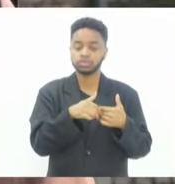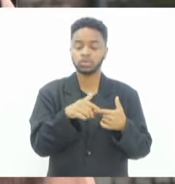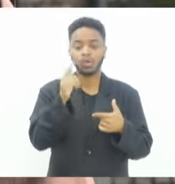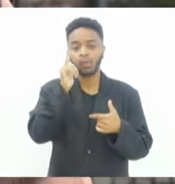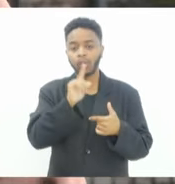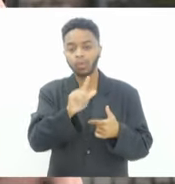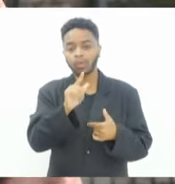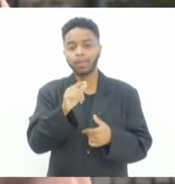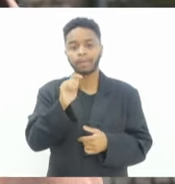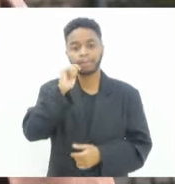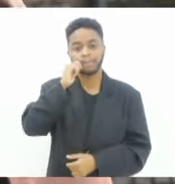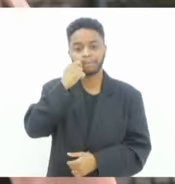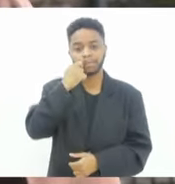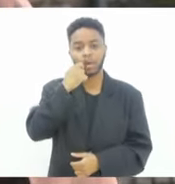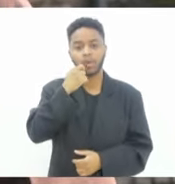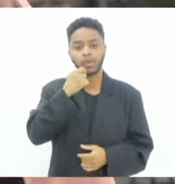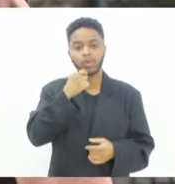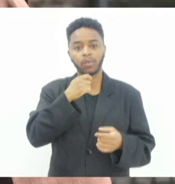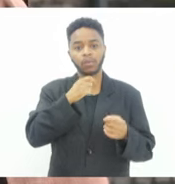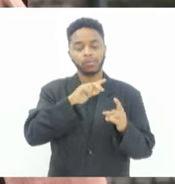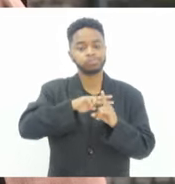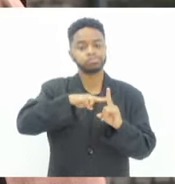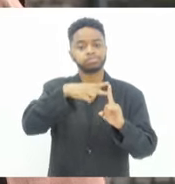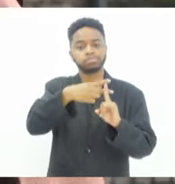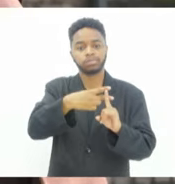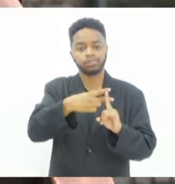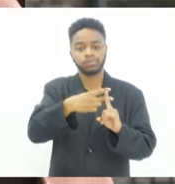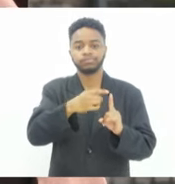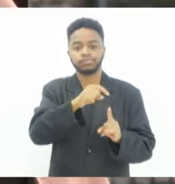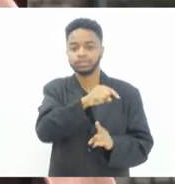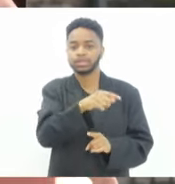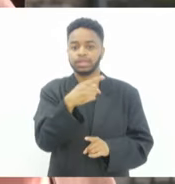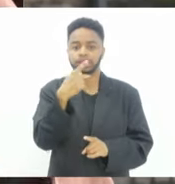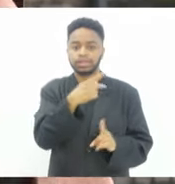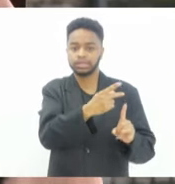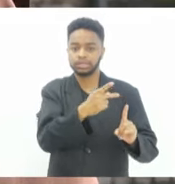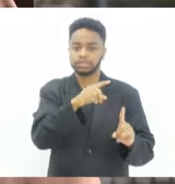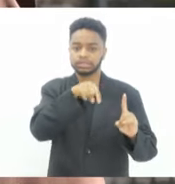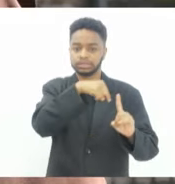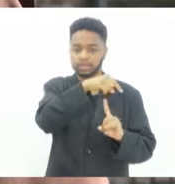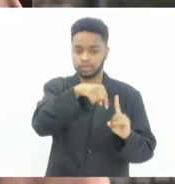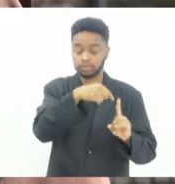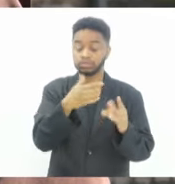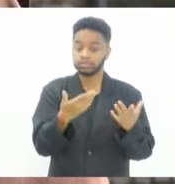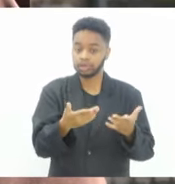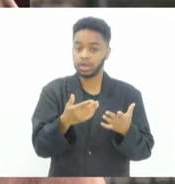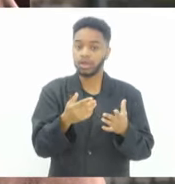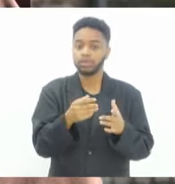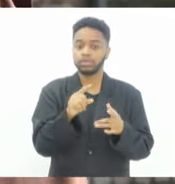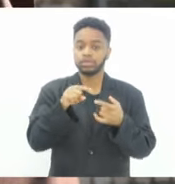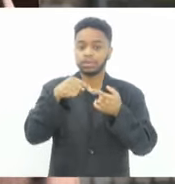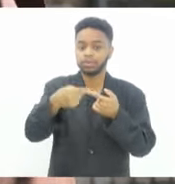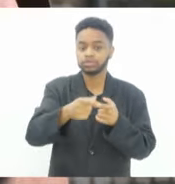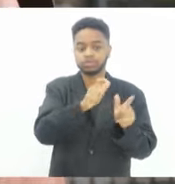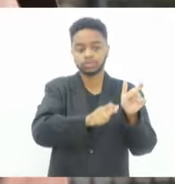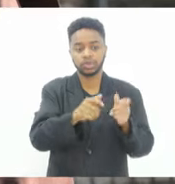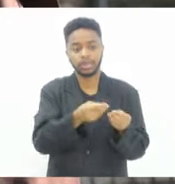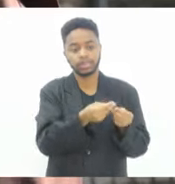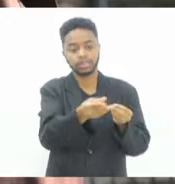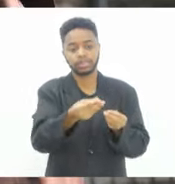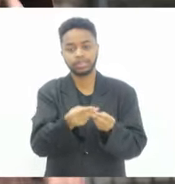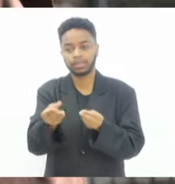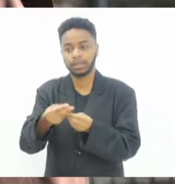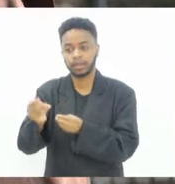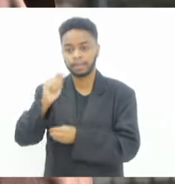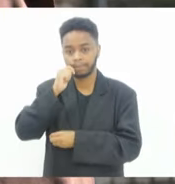multiplicação de pães operada por Santo Antônio, que virou essa tradição de entregar o pãozinho. Muitas pessoas